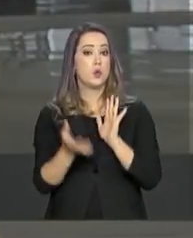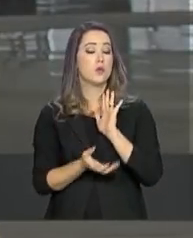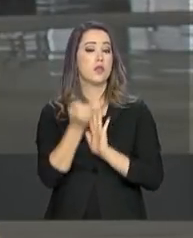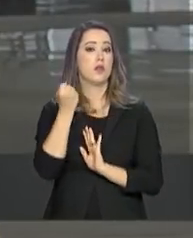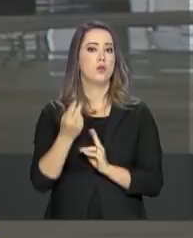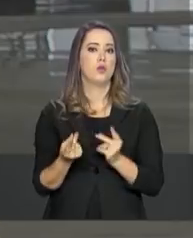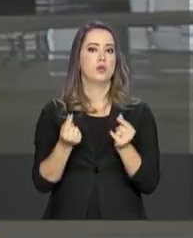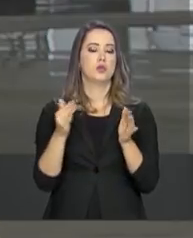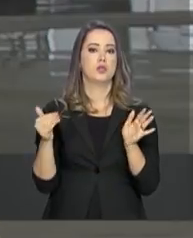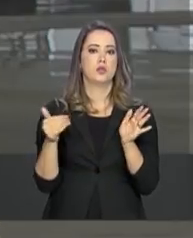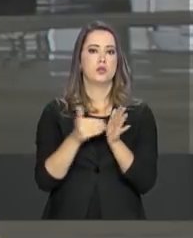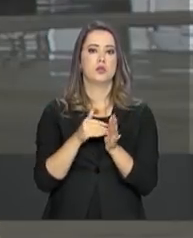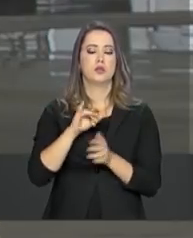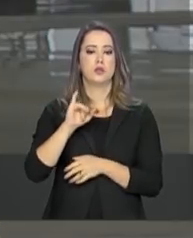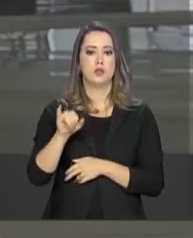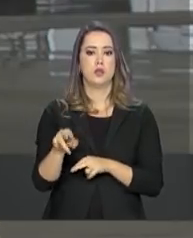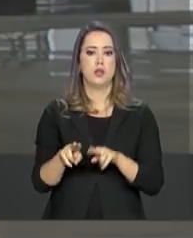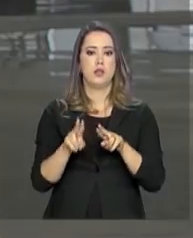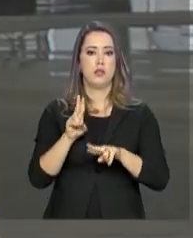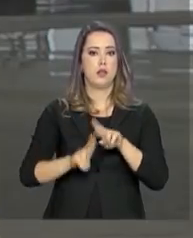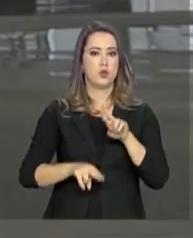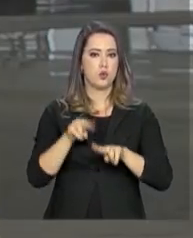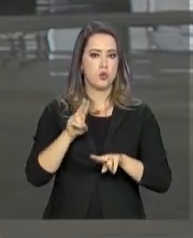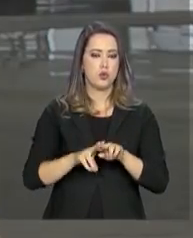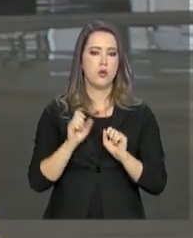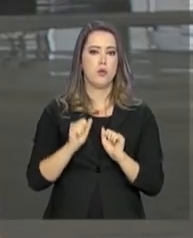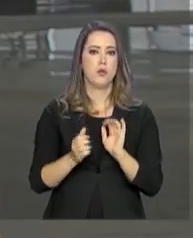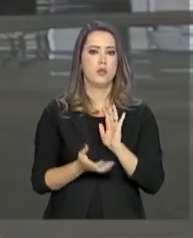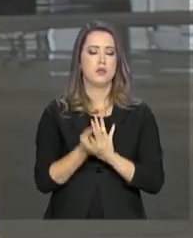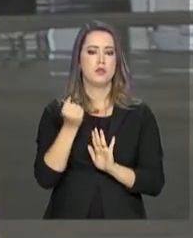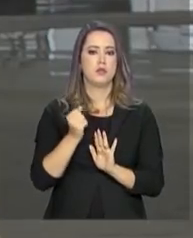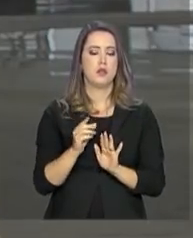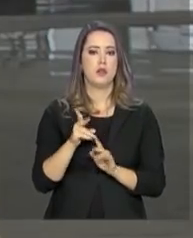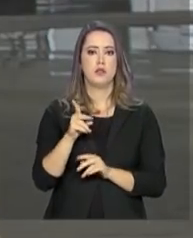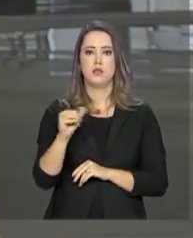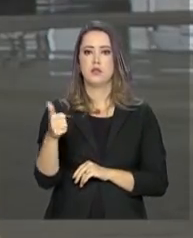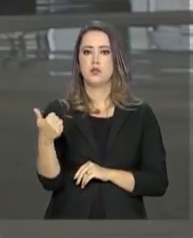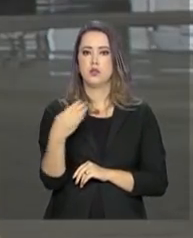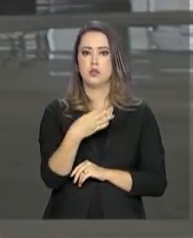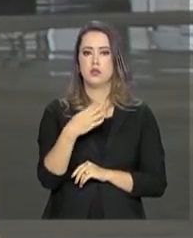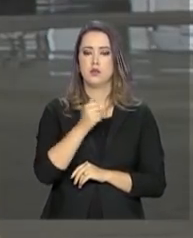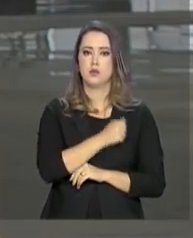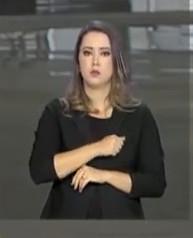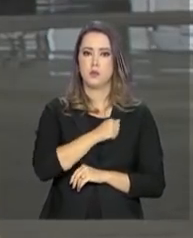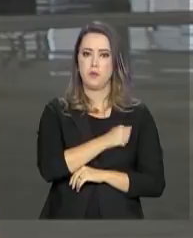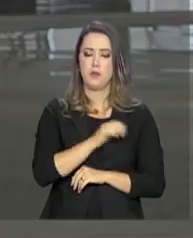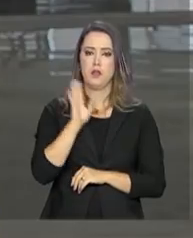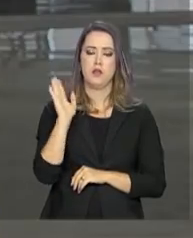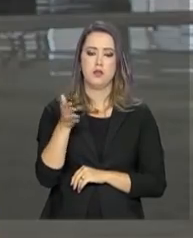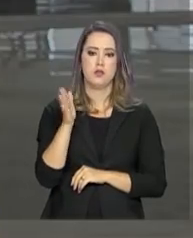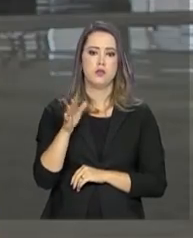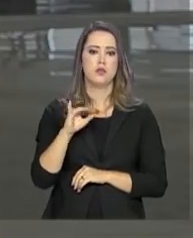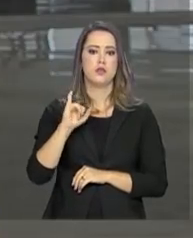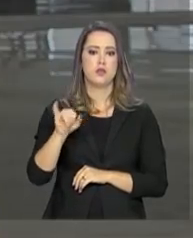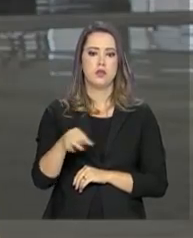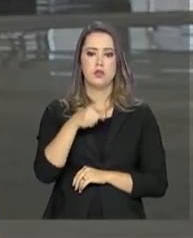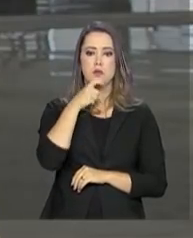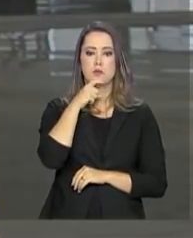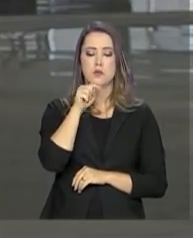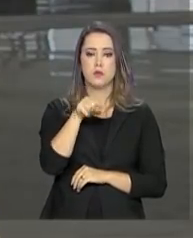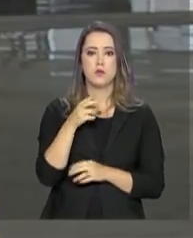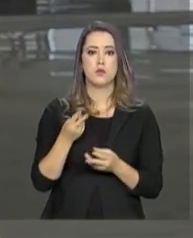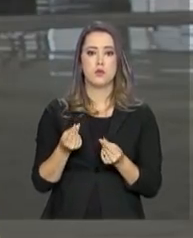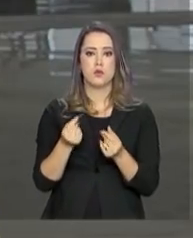do pis pasep até junho vai poder retirar o benefício a partir do dia 14 de agosto já que no mês de julho o